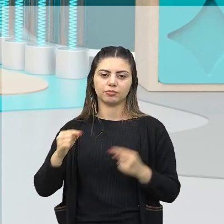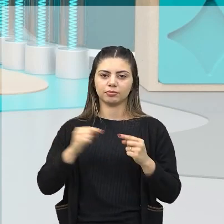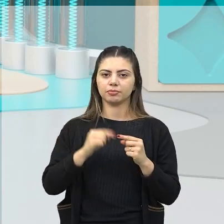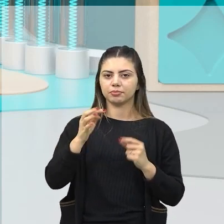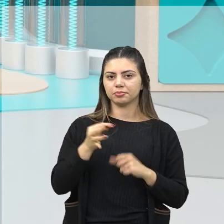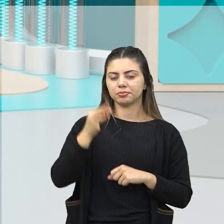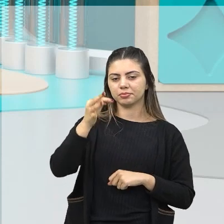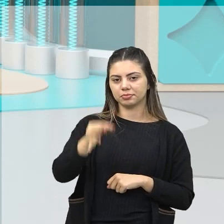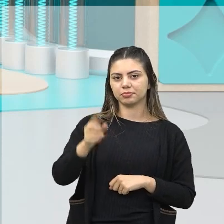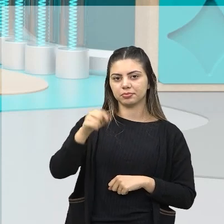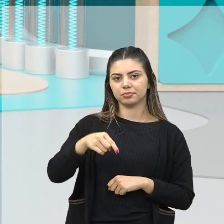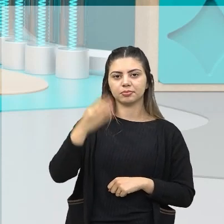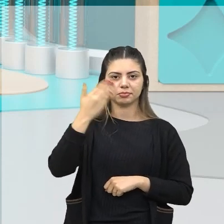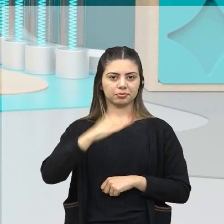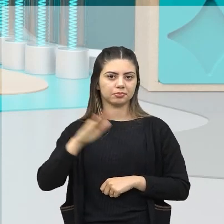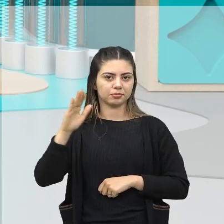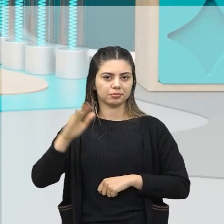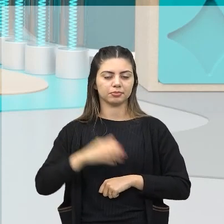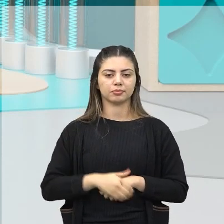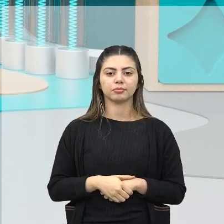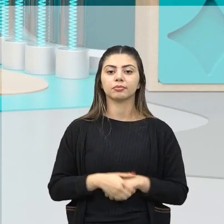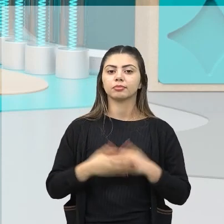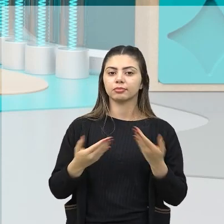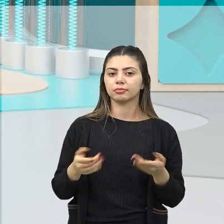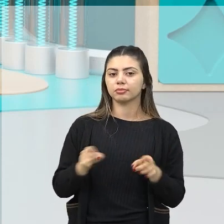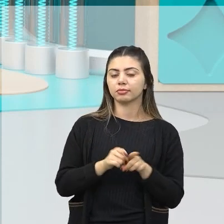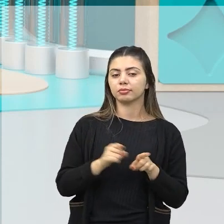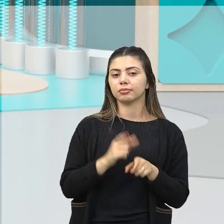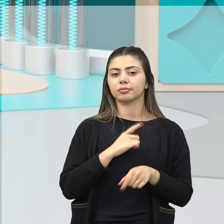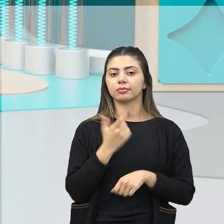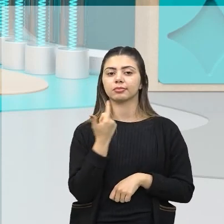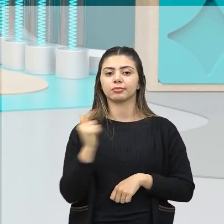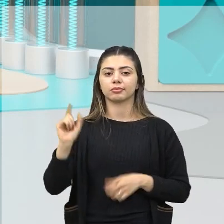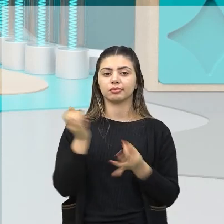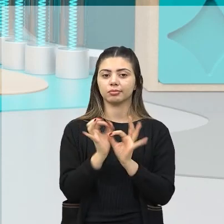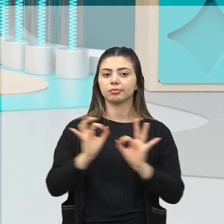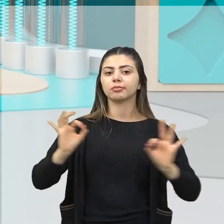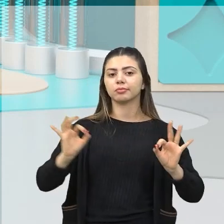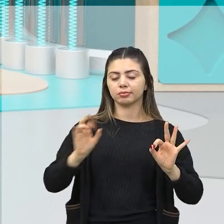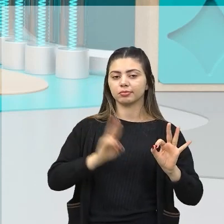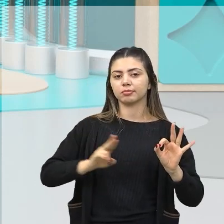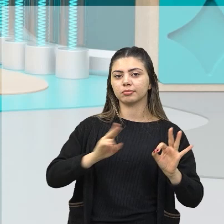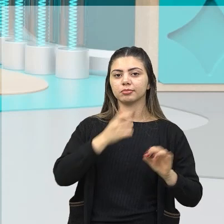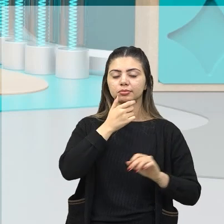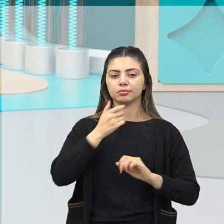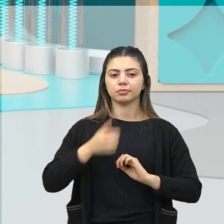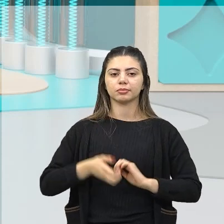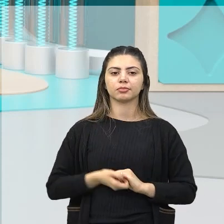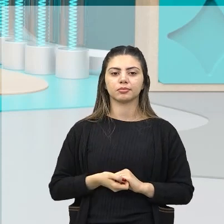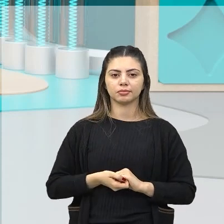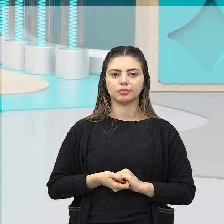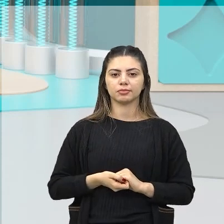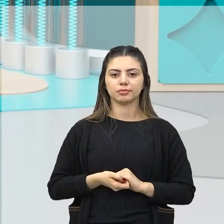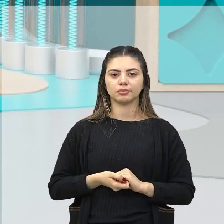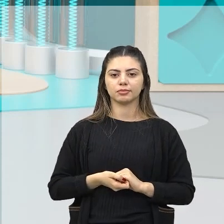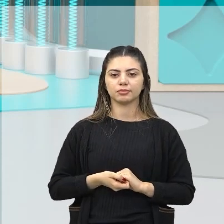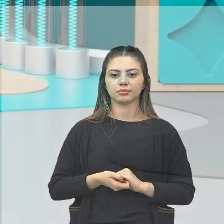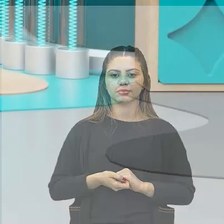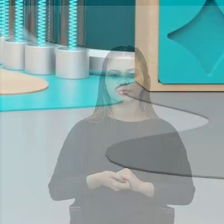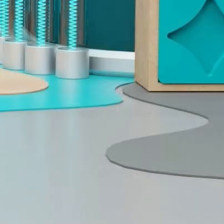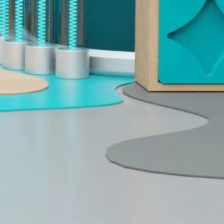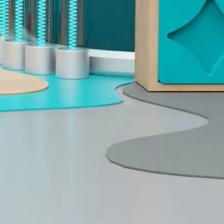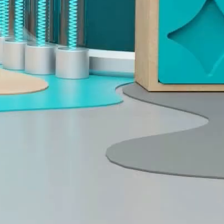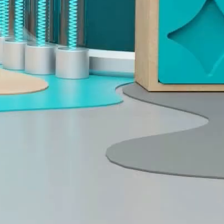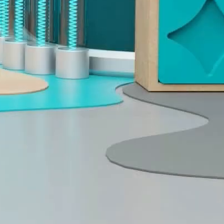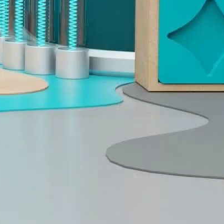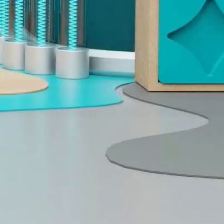né? Uma promessa. E temos mais outra situação aqui. Usamos o auxiliar will para